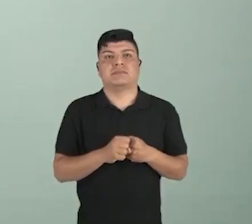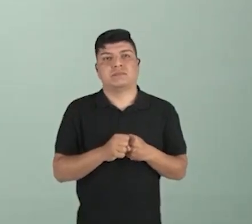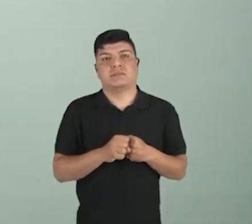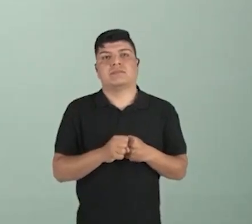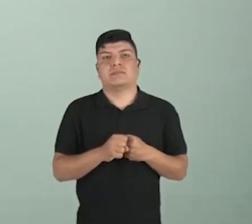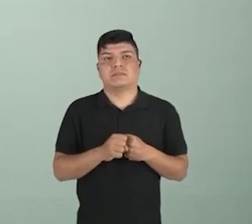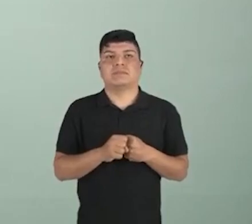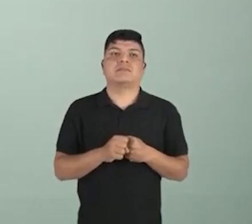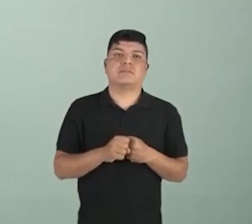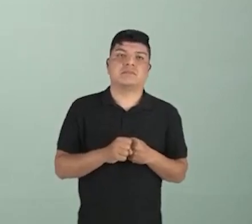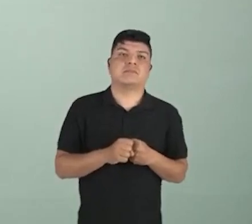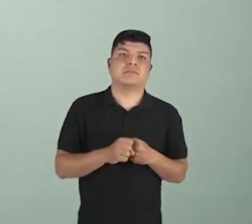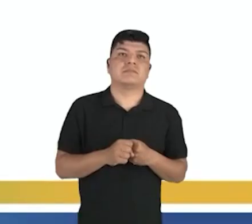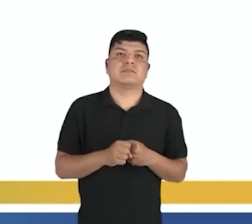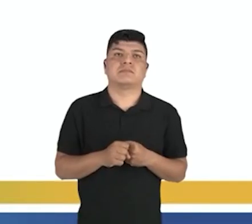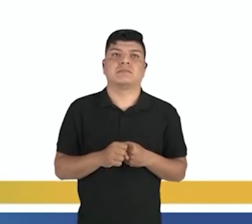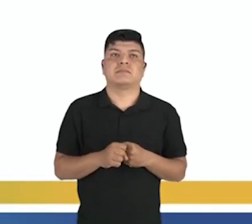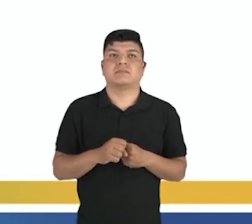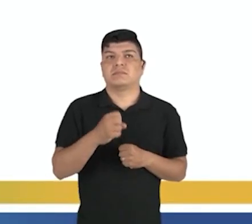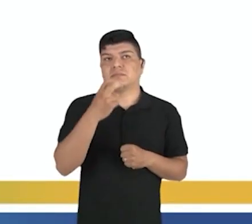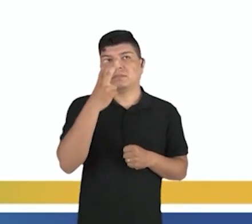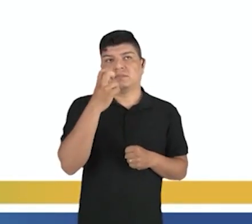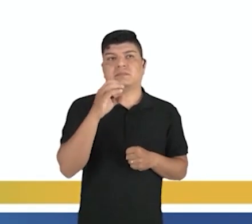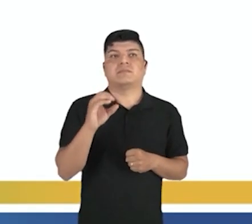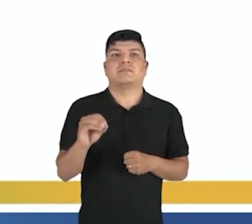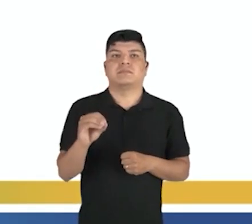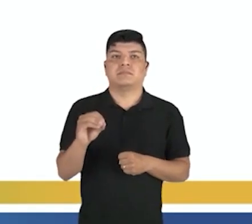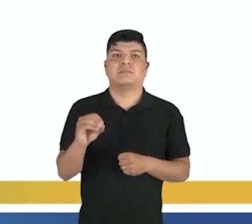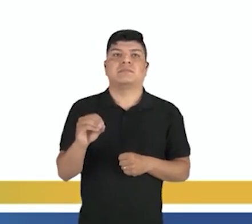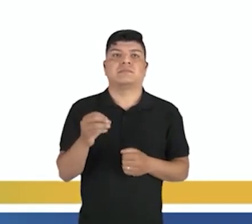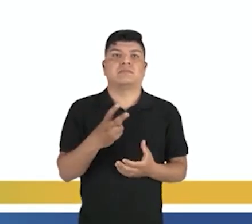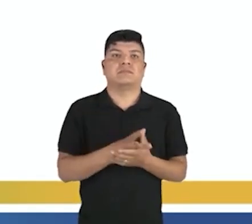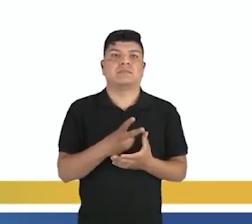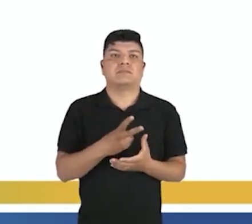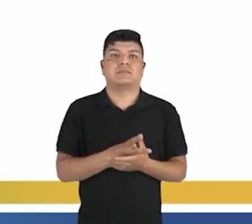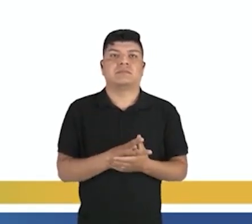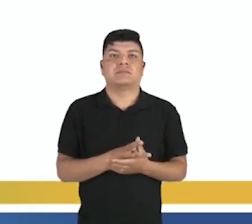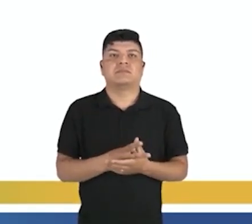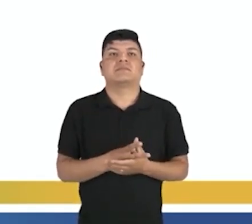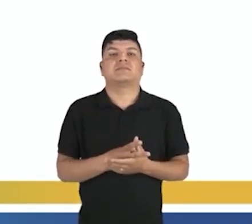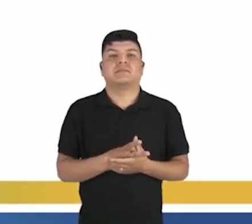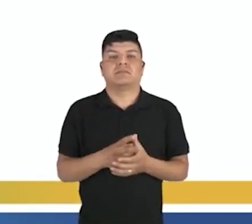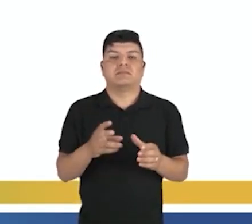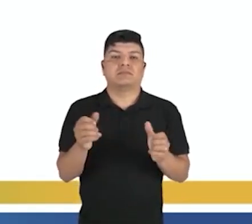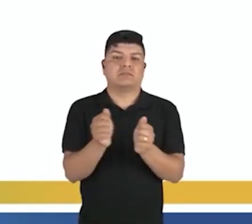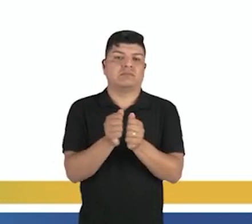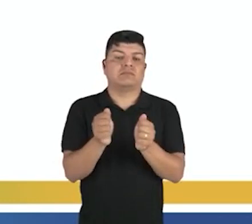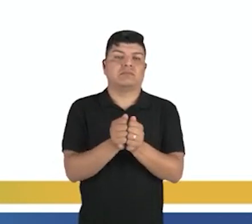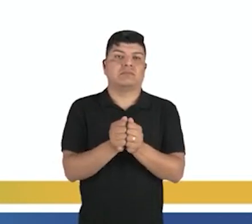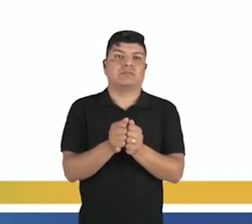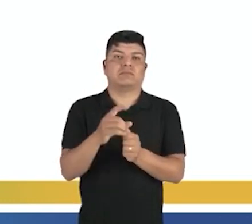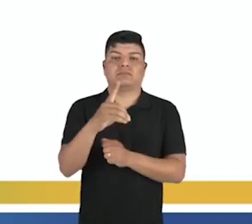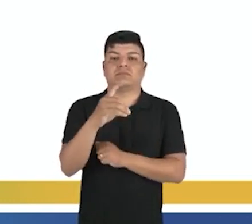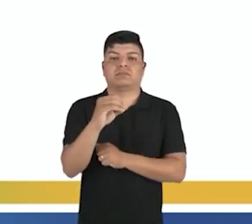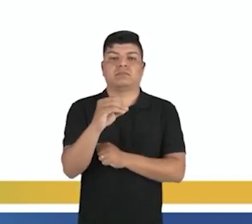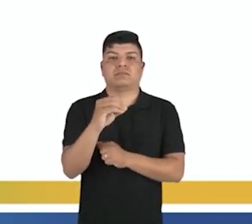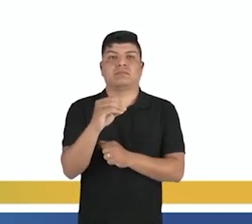substantivo, ok? Os cegos, olha o artigo aí, o cego, do cego, a junção